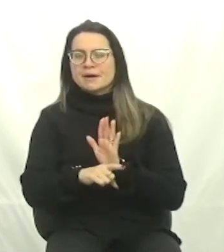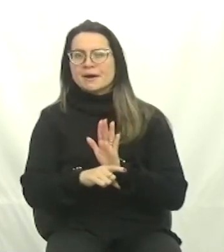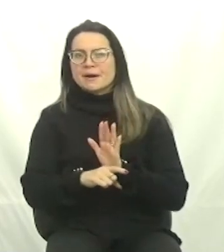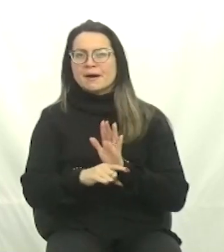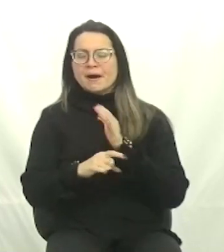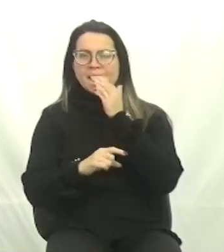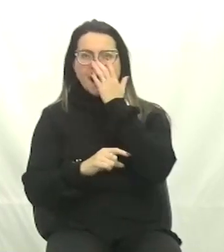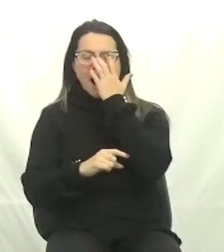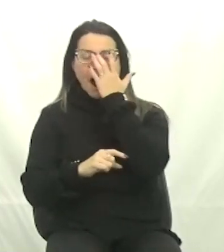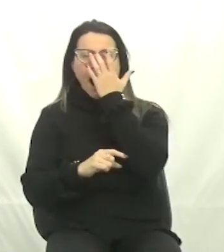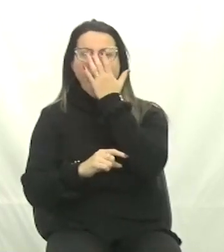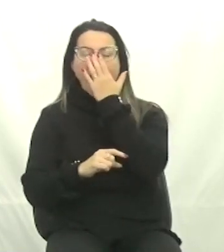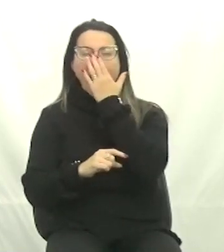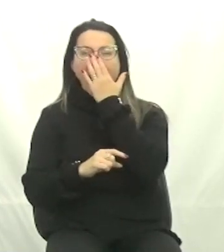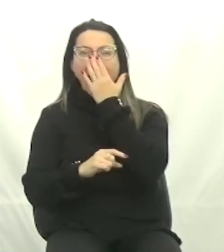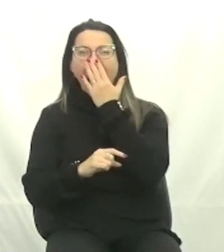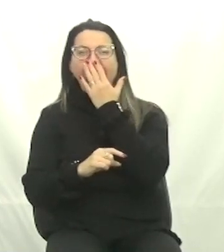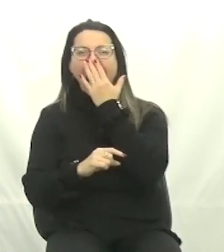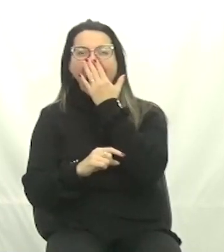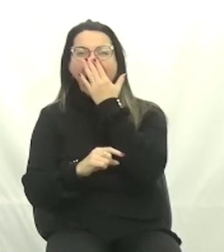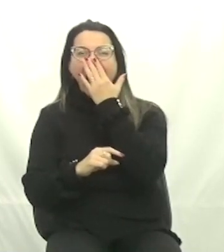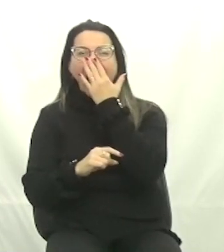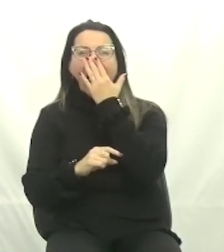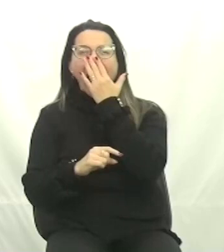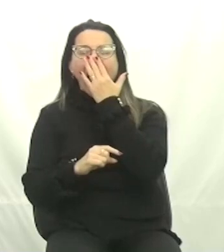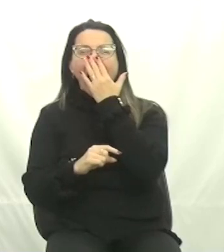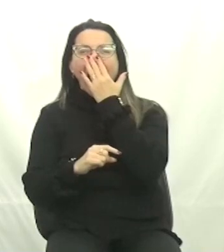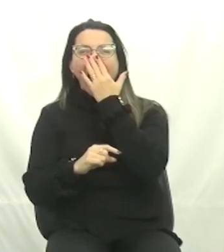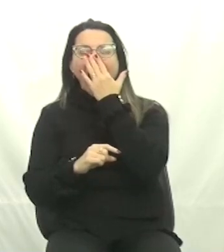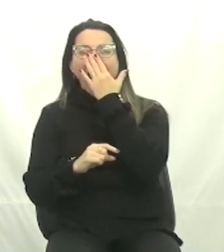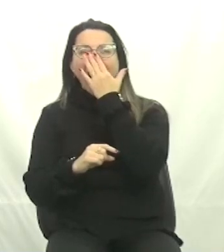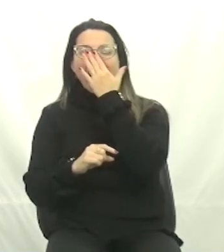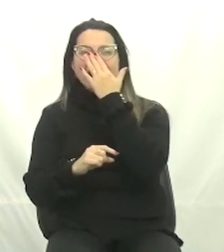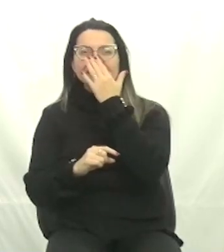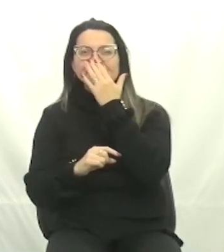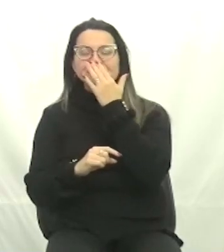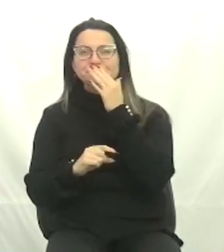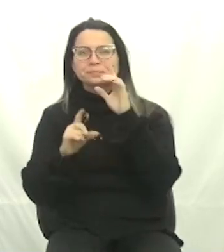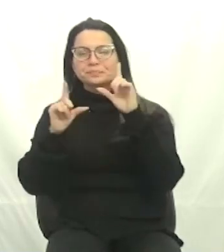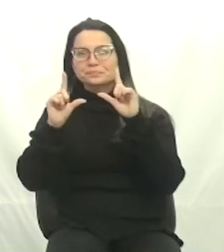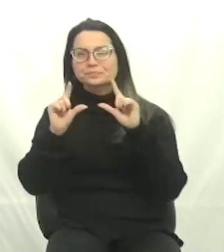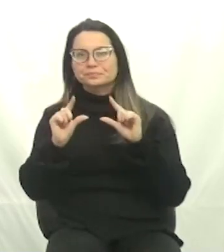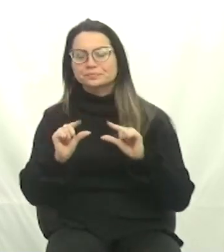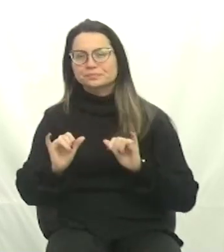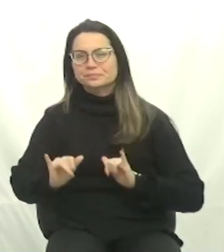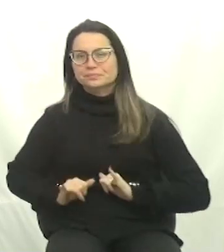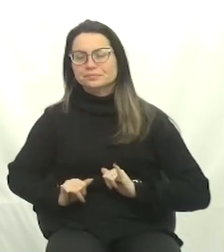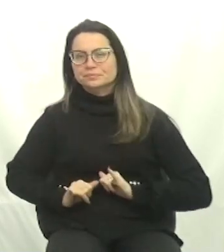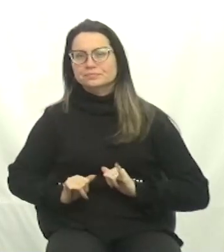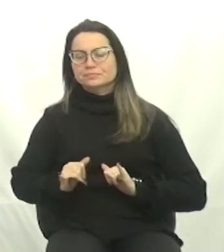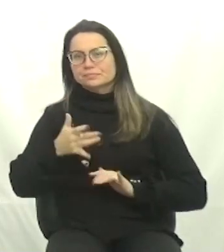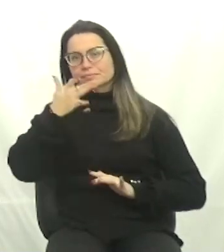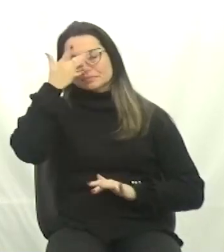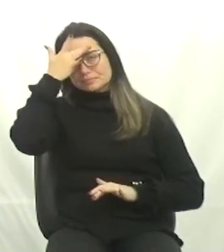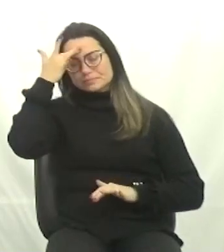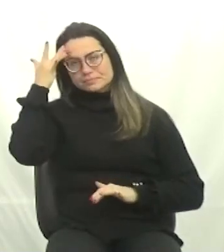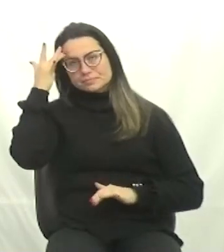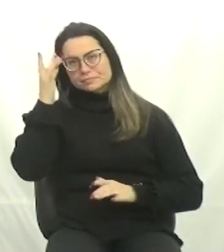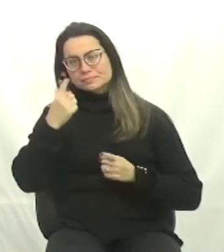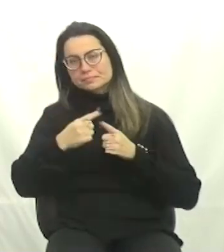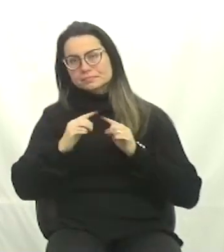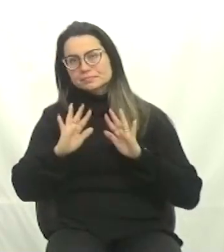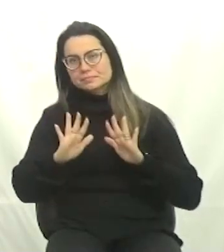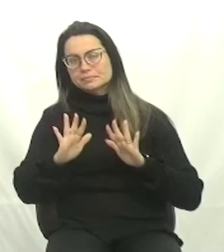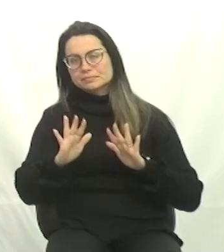conter um pouco daquela água, ajuda a diminuir o sofrimento daquelas pessoas. Mas, com